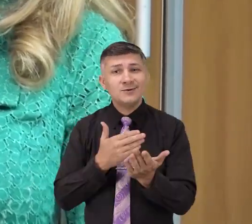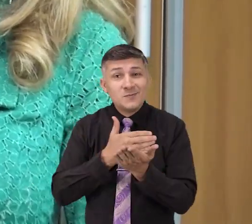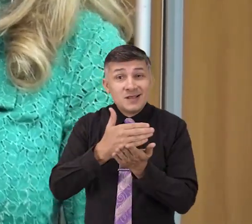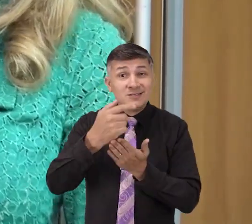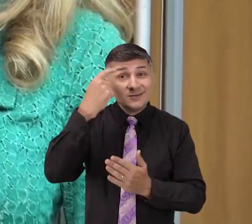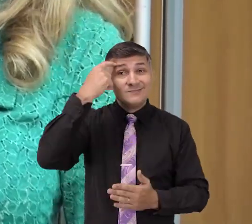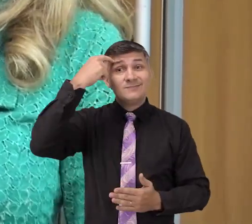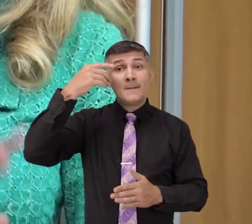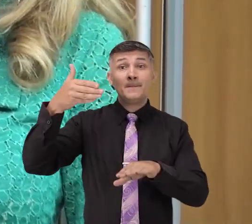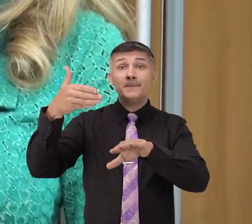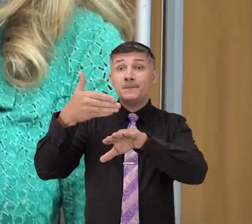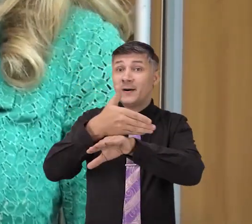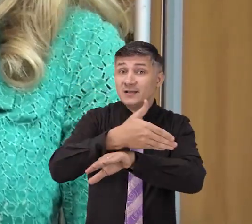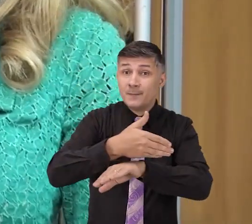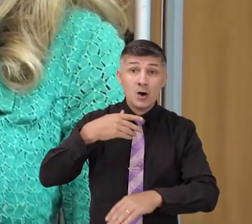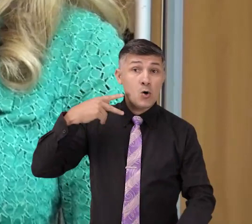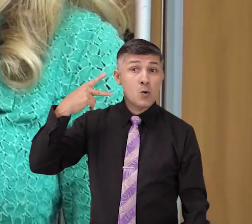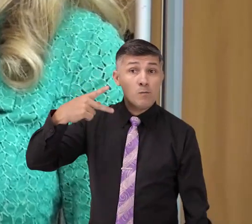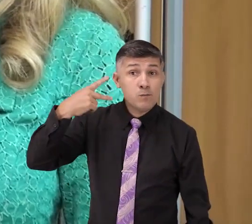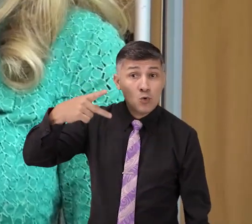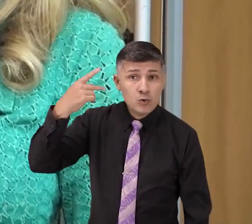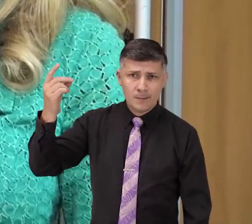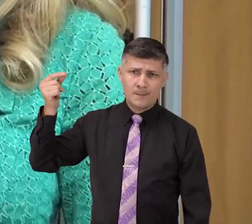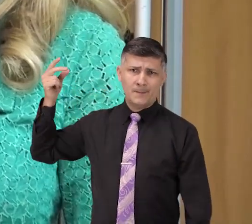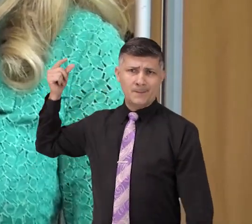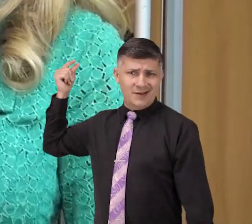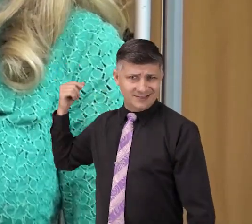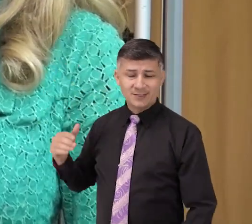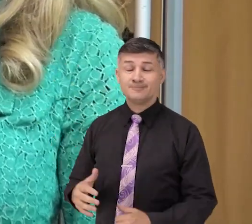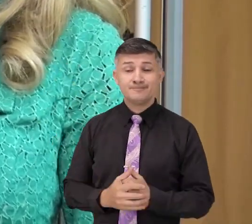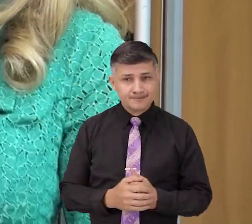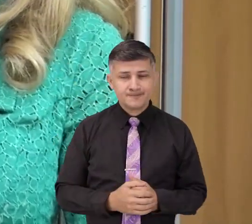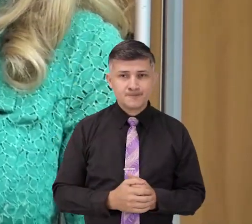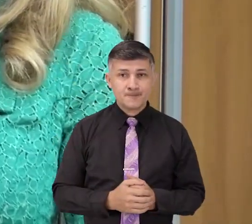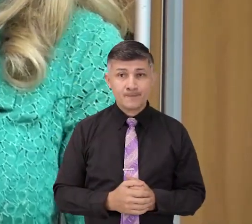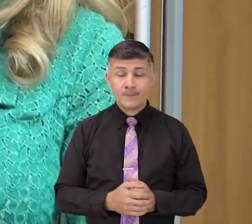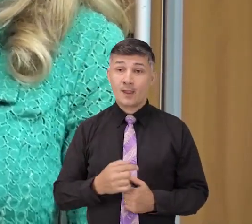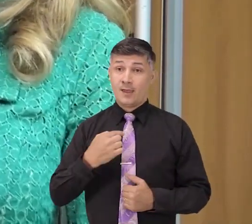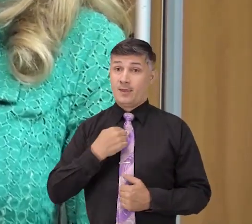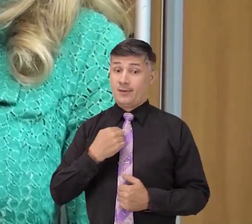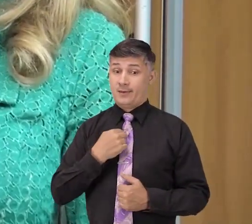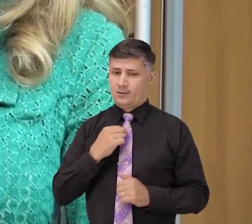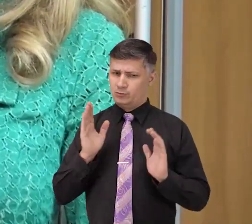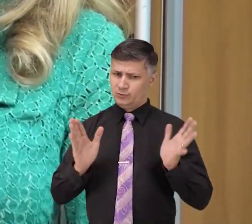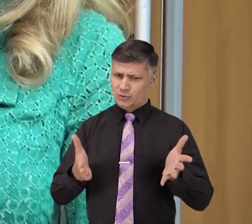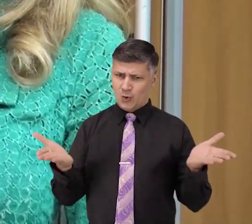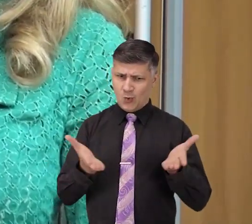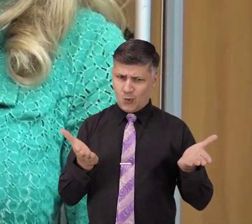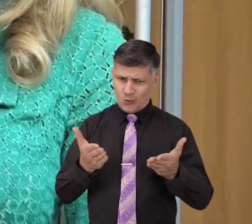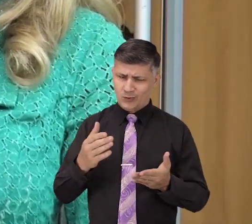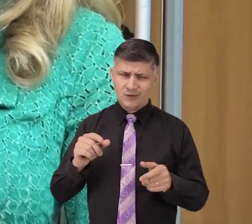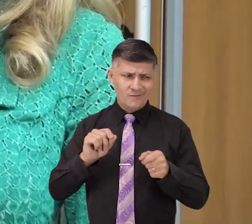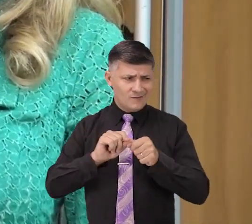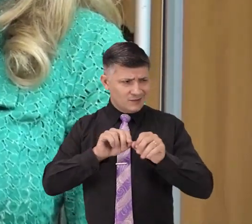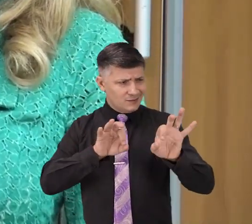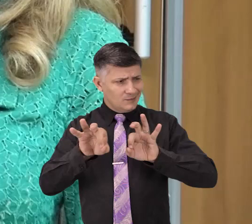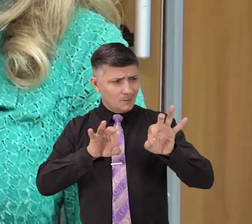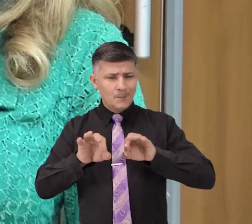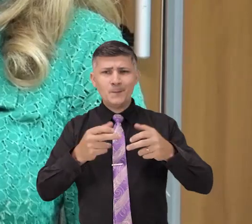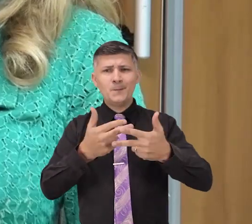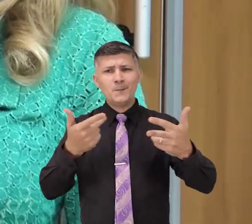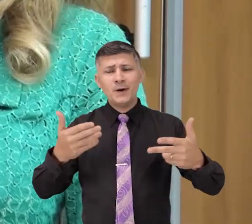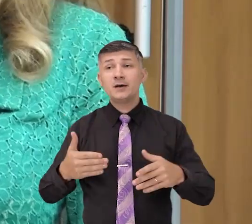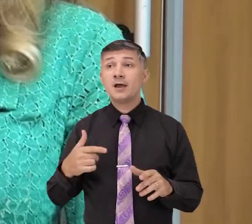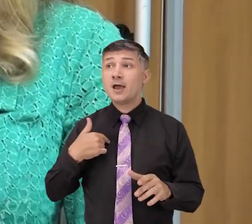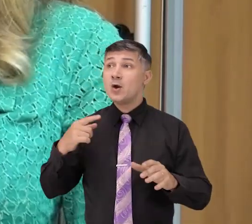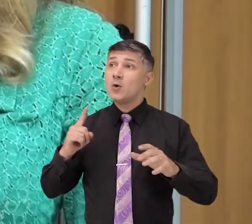Como é que surge essa minha participação política desde então? Né? Eu digo que hoje eu faço um pouquinho,